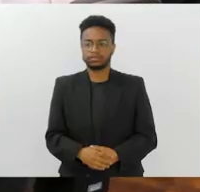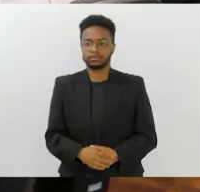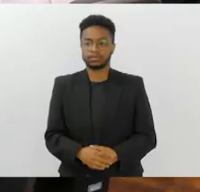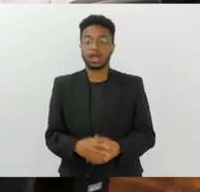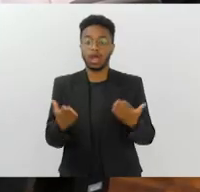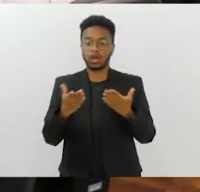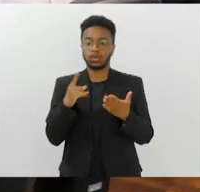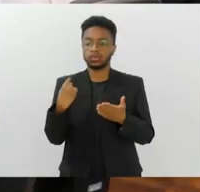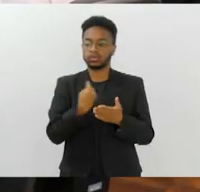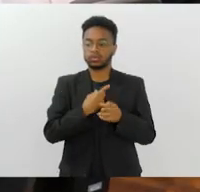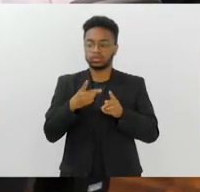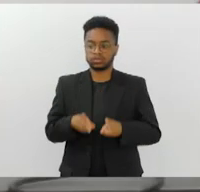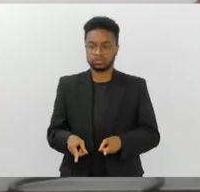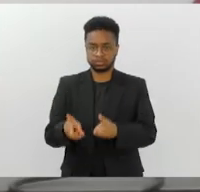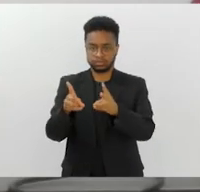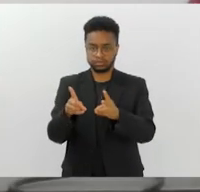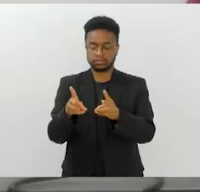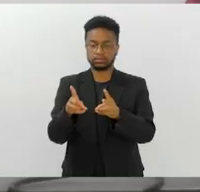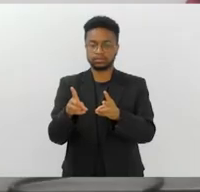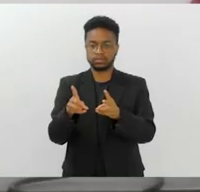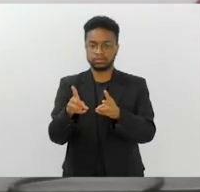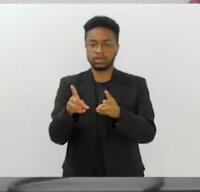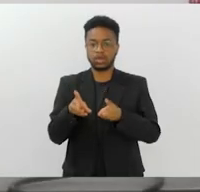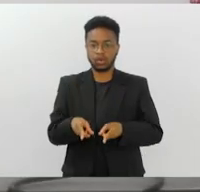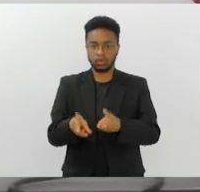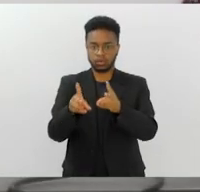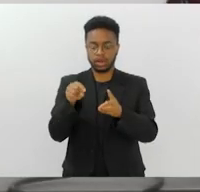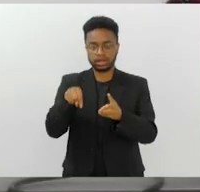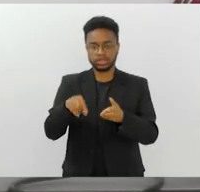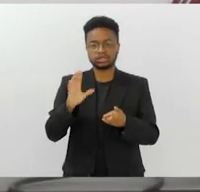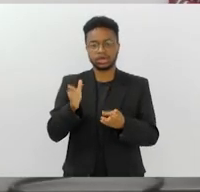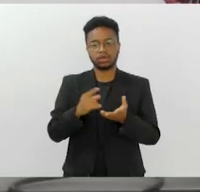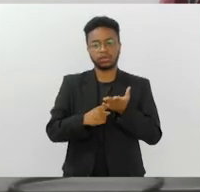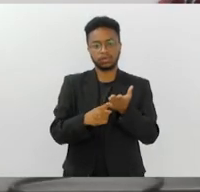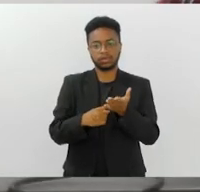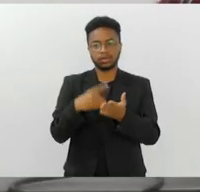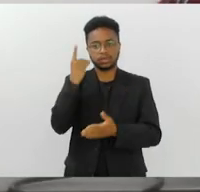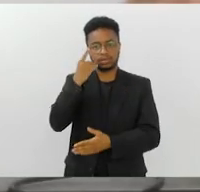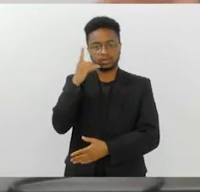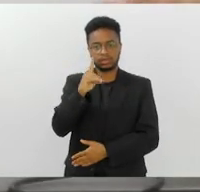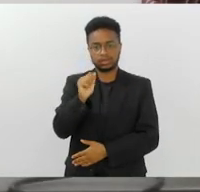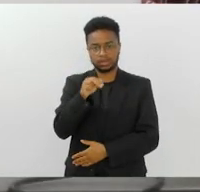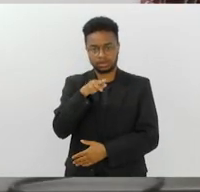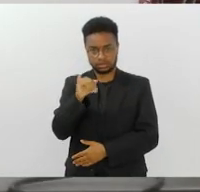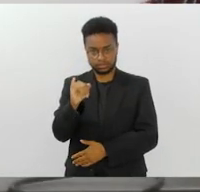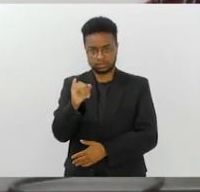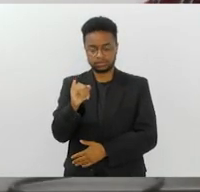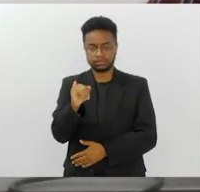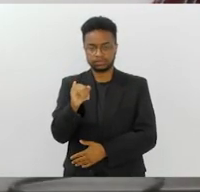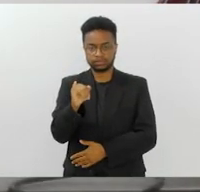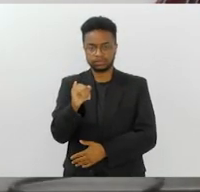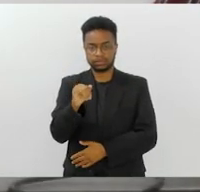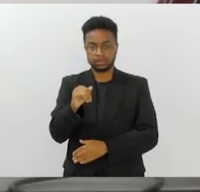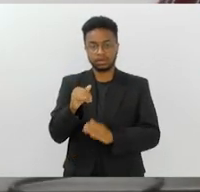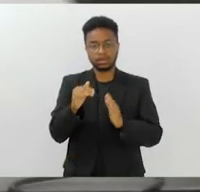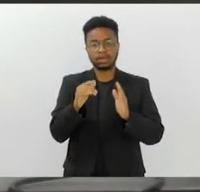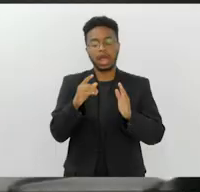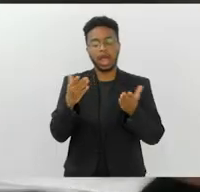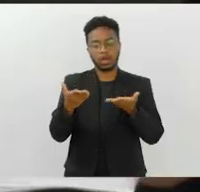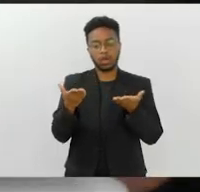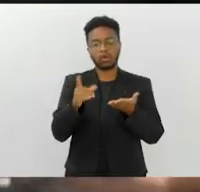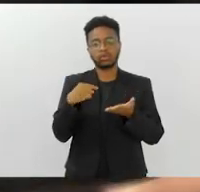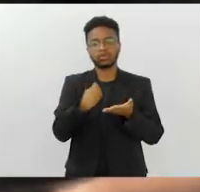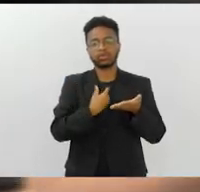dar sequência aqui combinamos aqui com a e deputada Dani Monteiro na na ordem nós vamos chamar